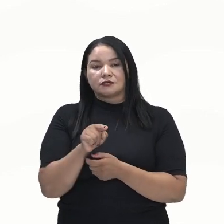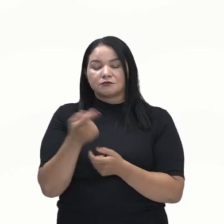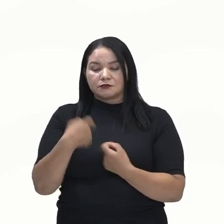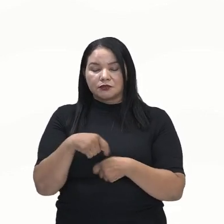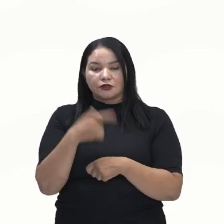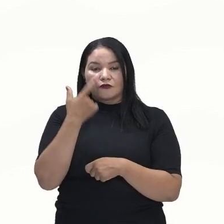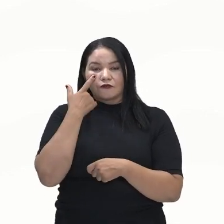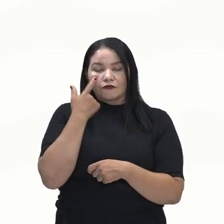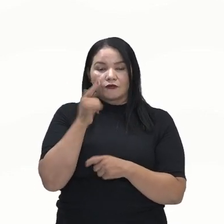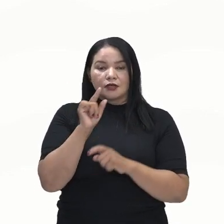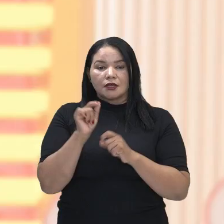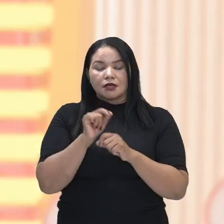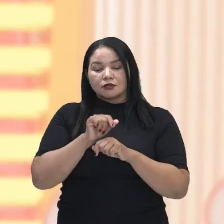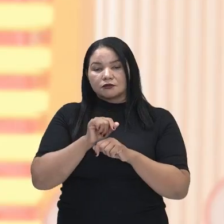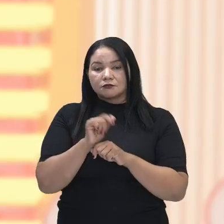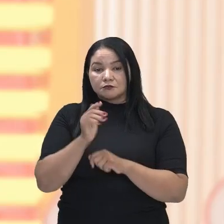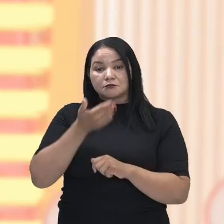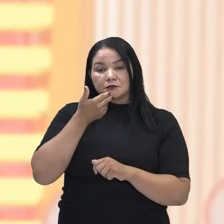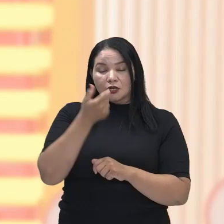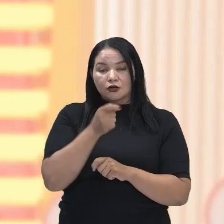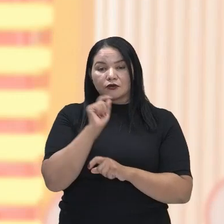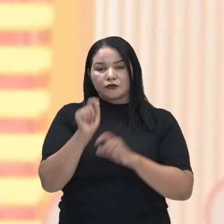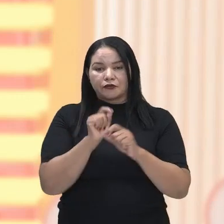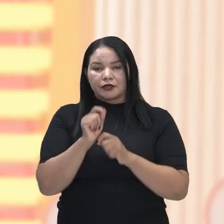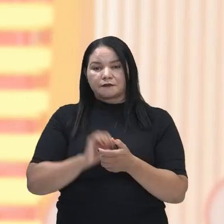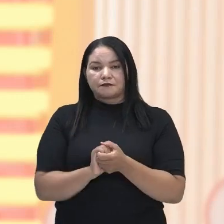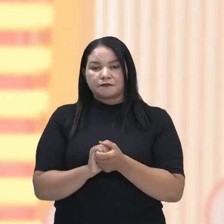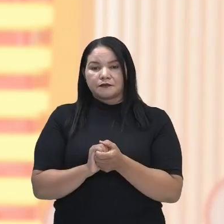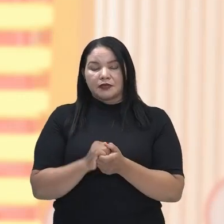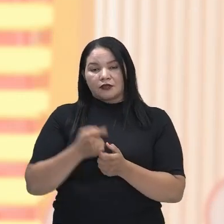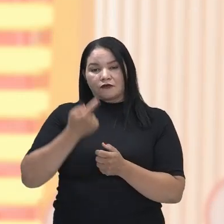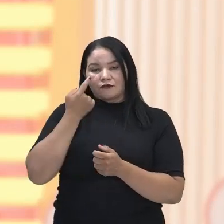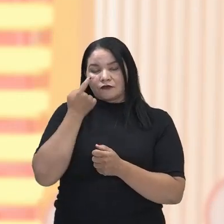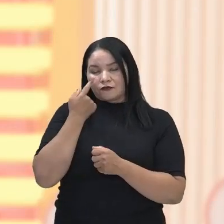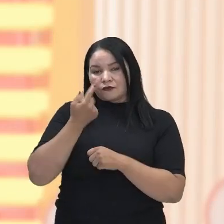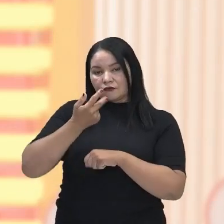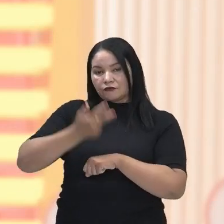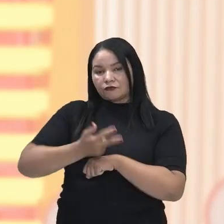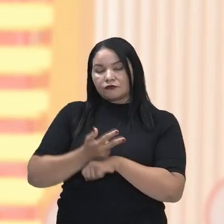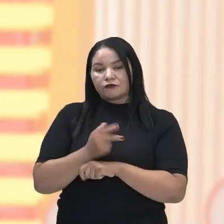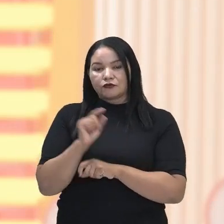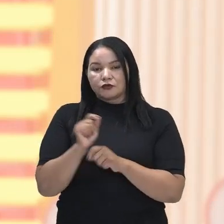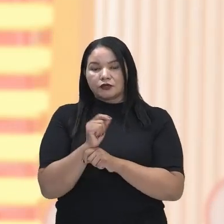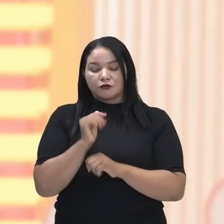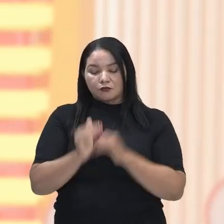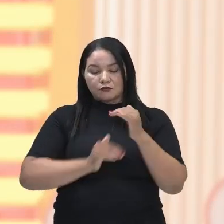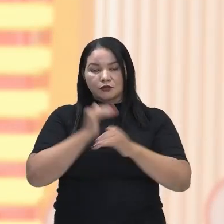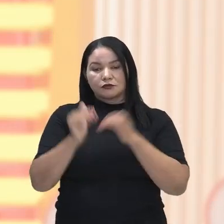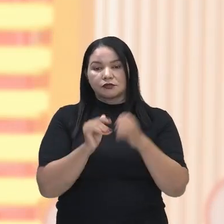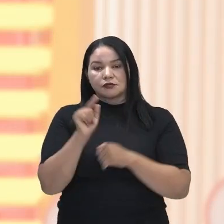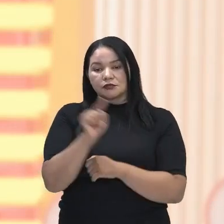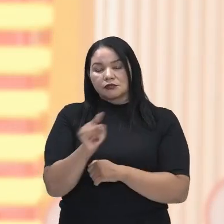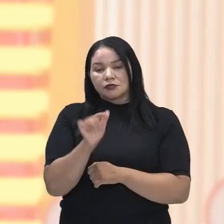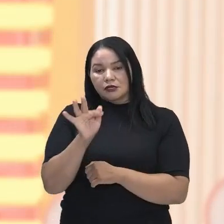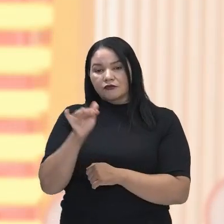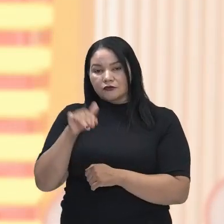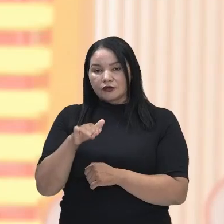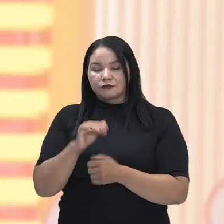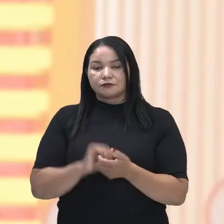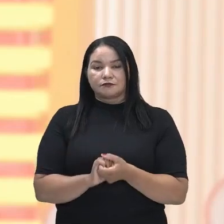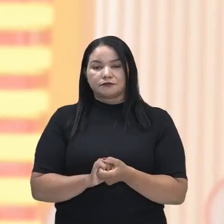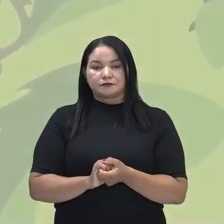verificar essa situação da melhor forma possível, trouxemos uma animação sobre esse processo de Zona Franca de Manaus. Olhem